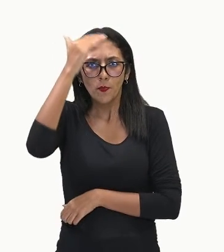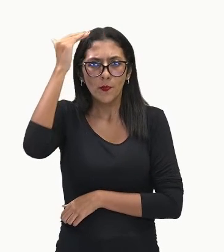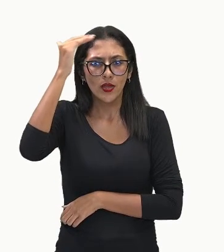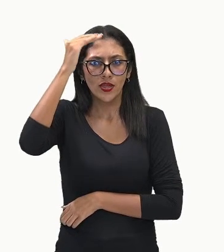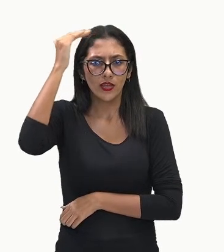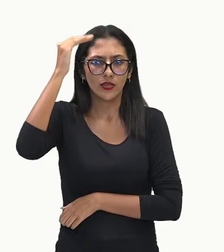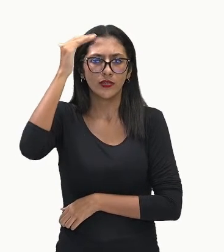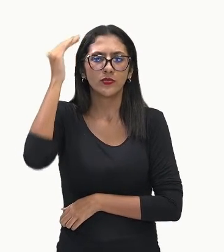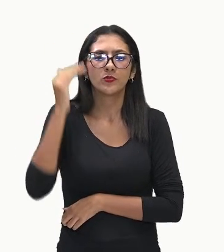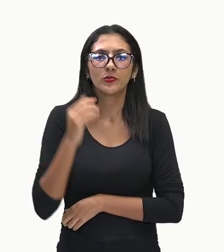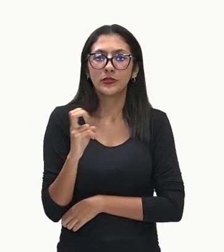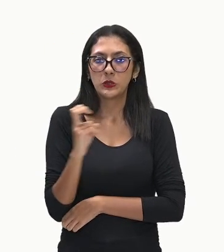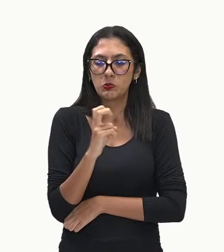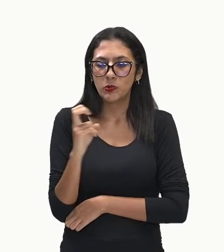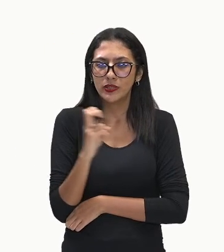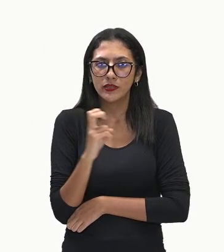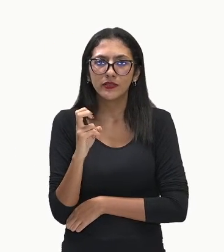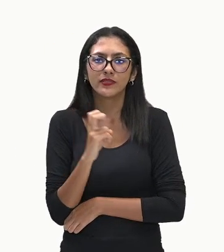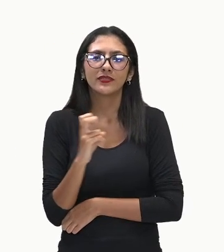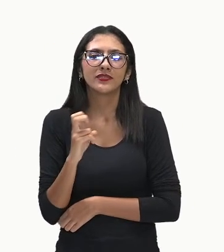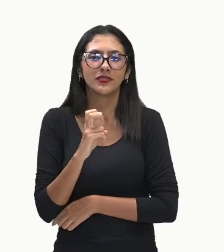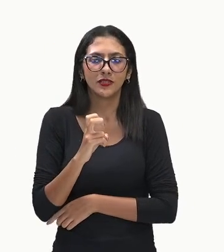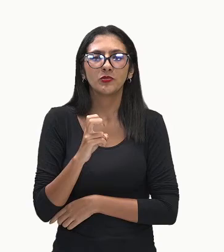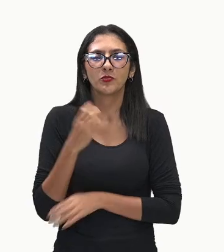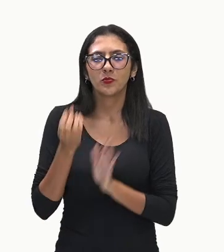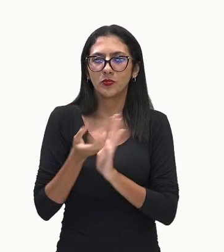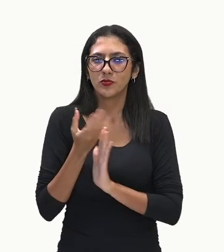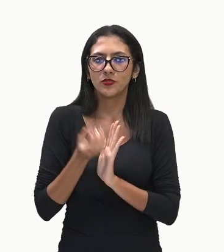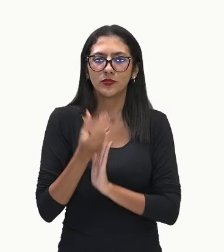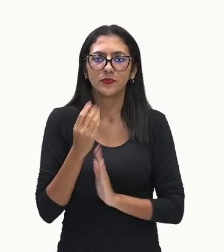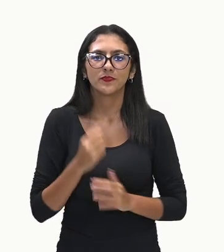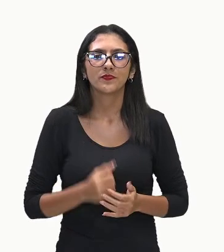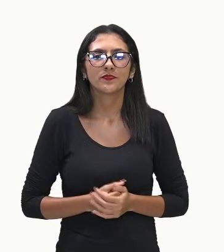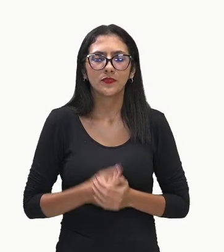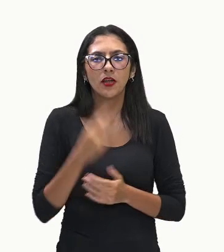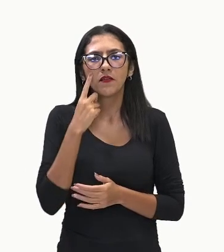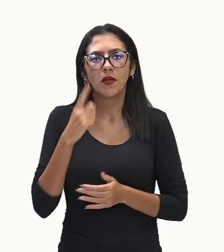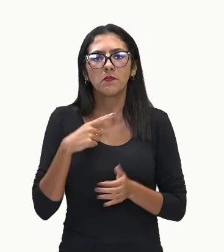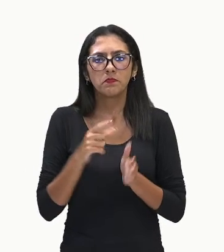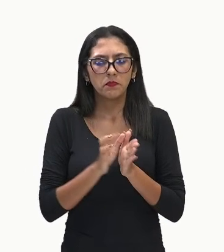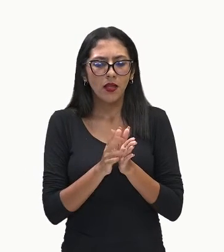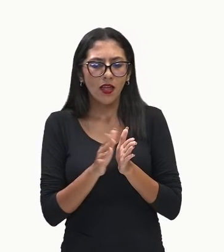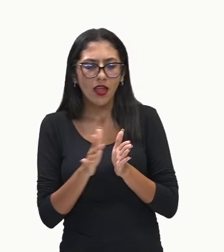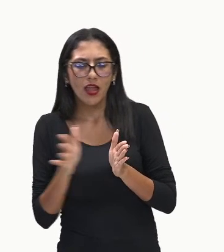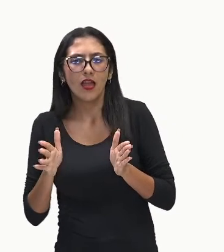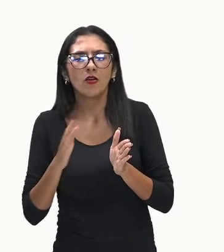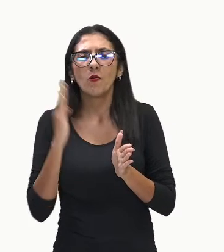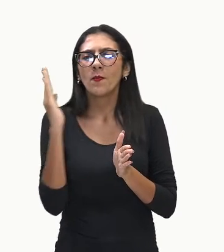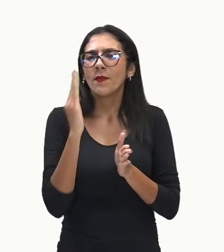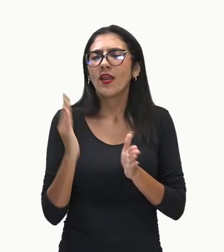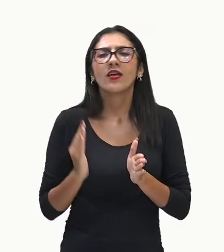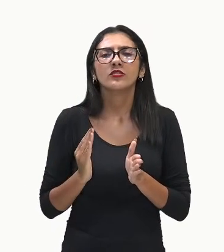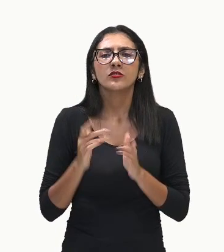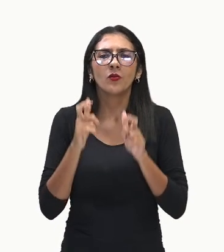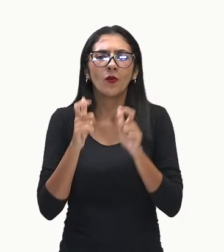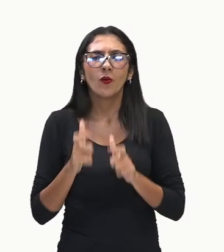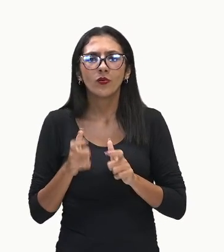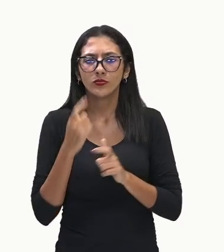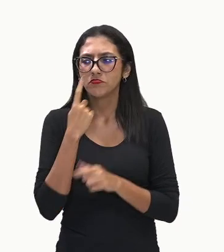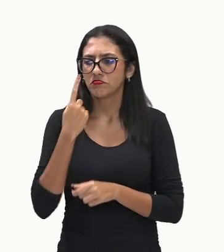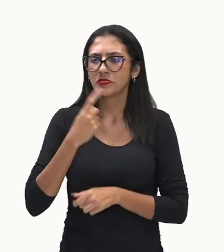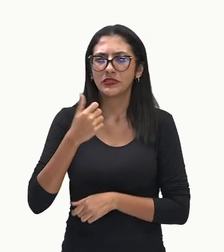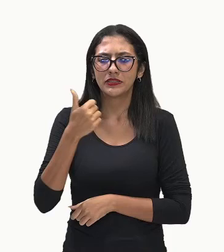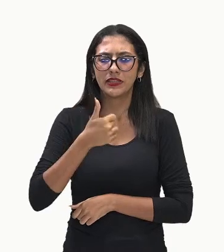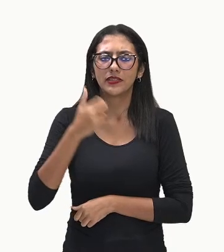55 milhares de toneladas. Aí vai. O Brasil vai aparecer, olha só, na